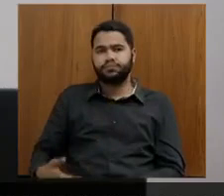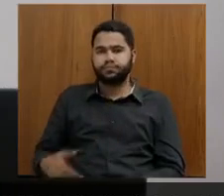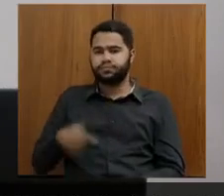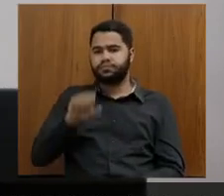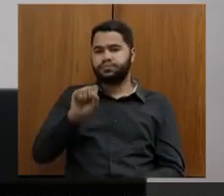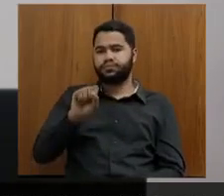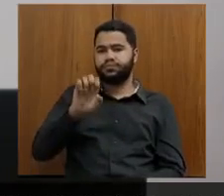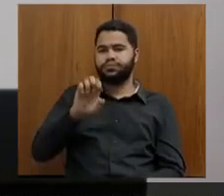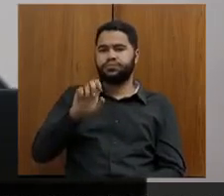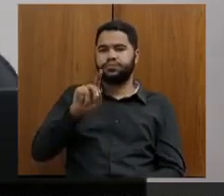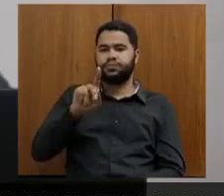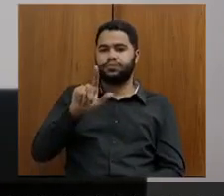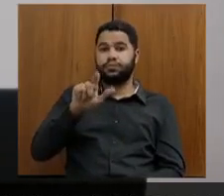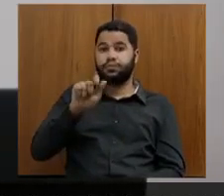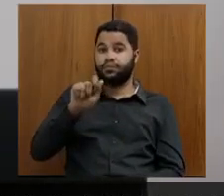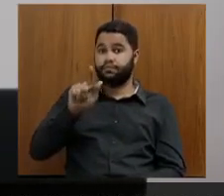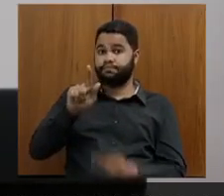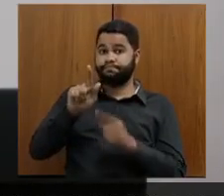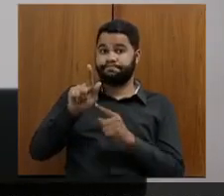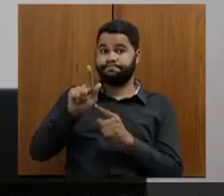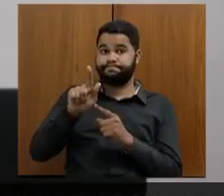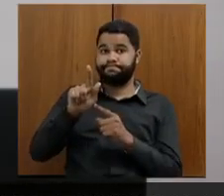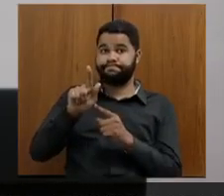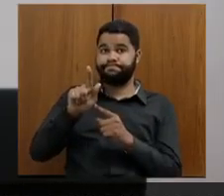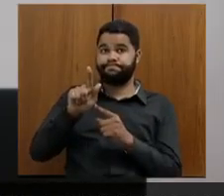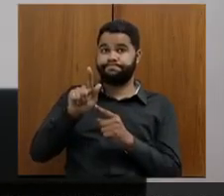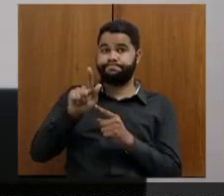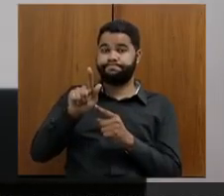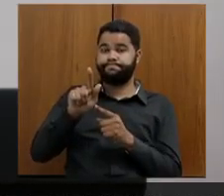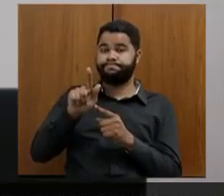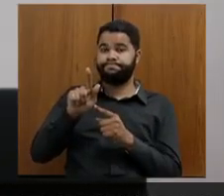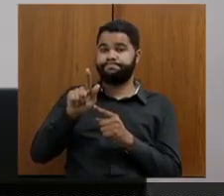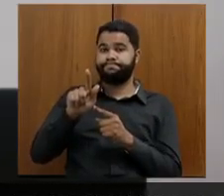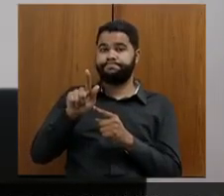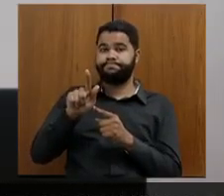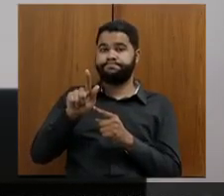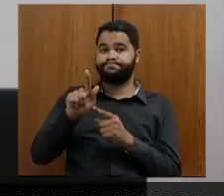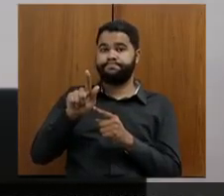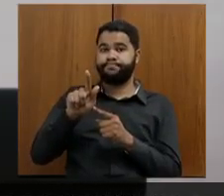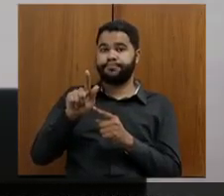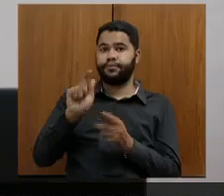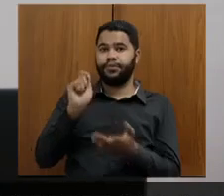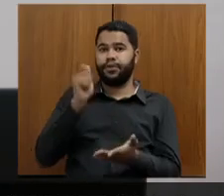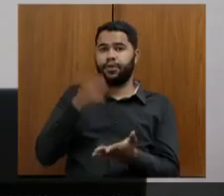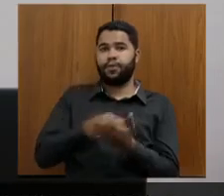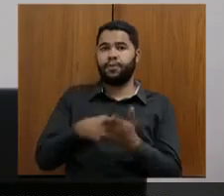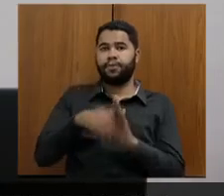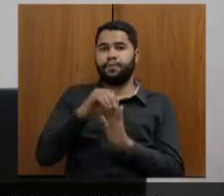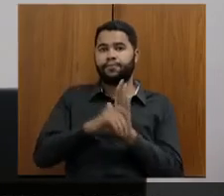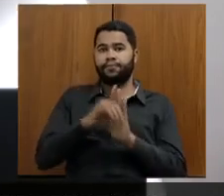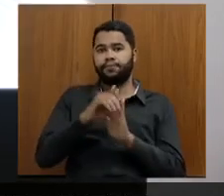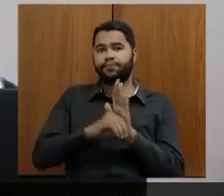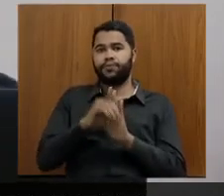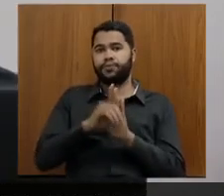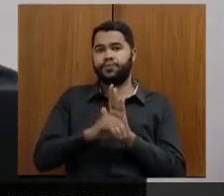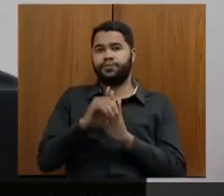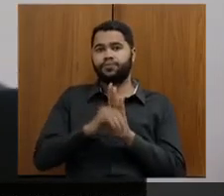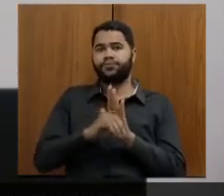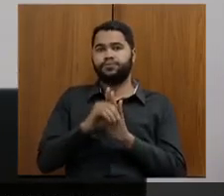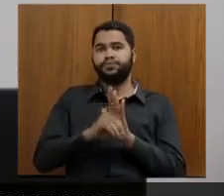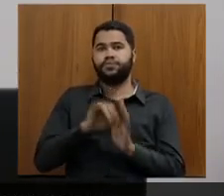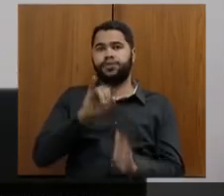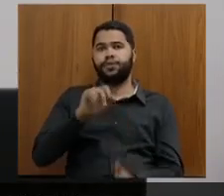Seplag a Seplag não providenciou a dotação orçamentária para